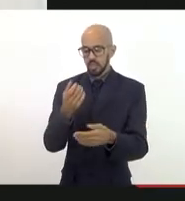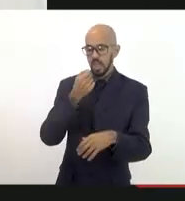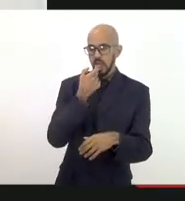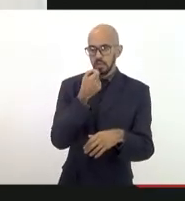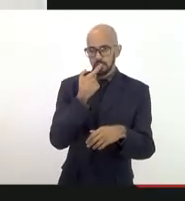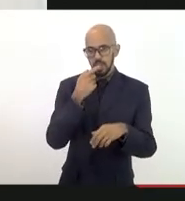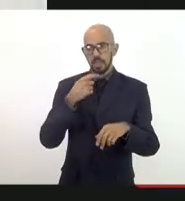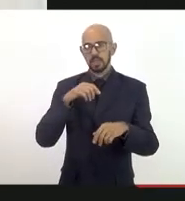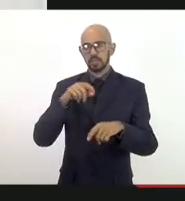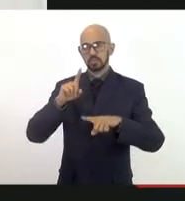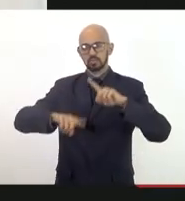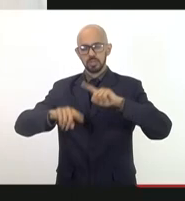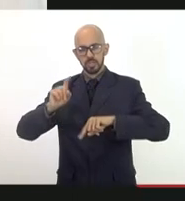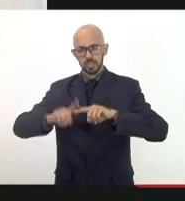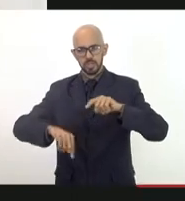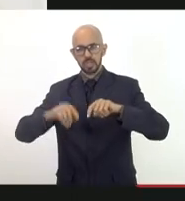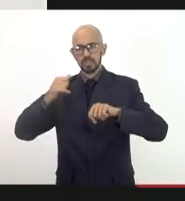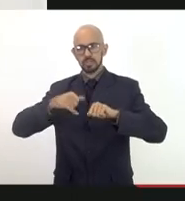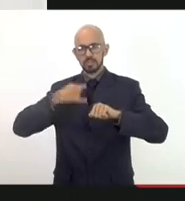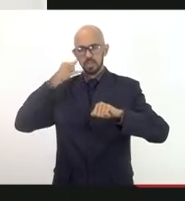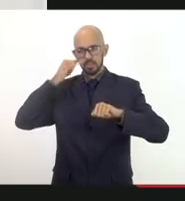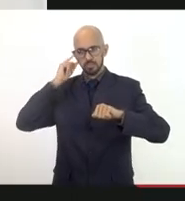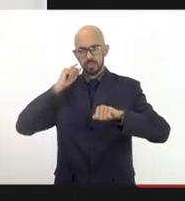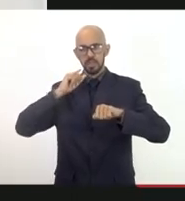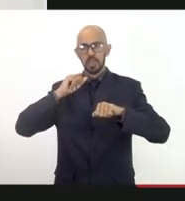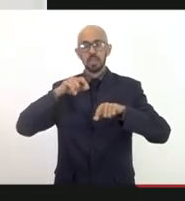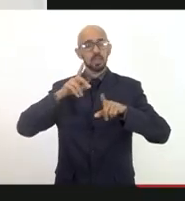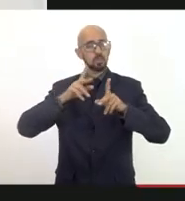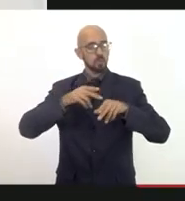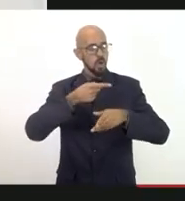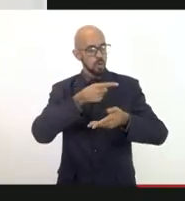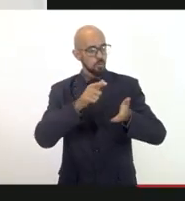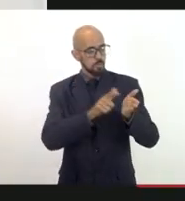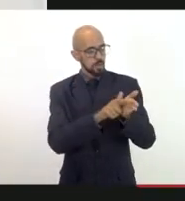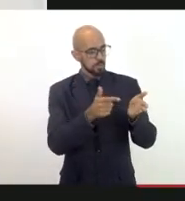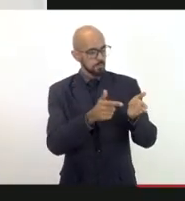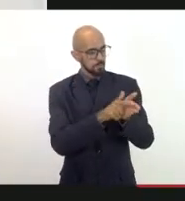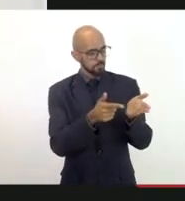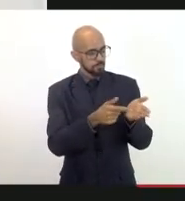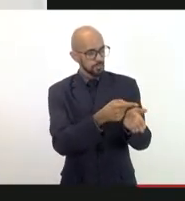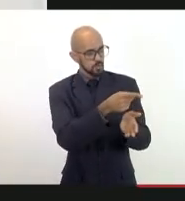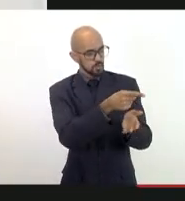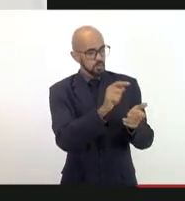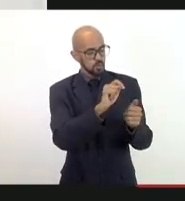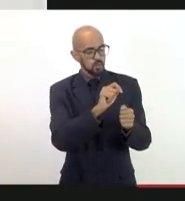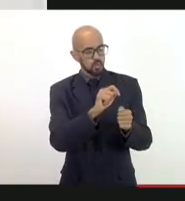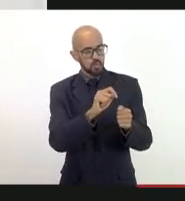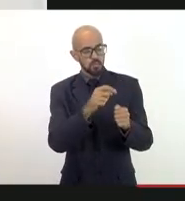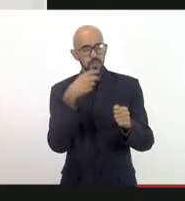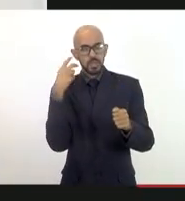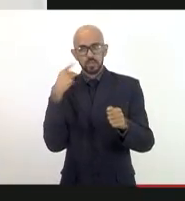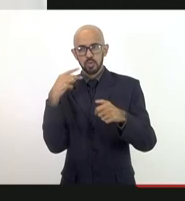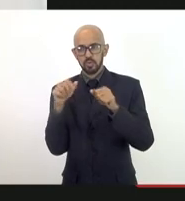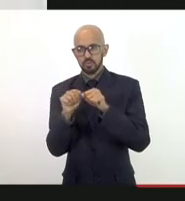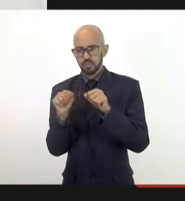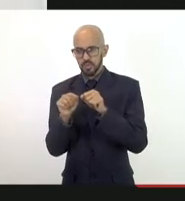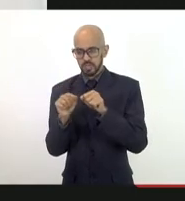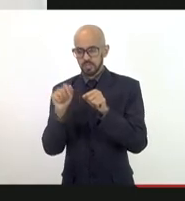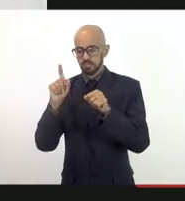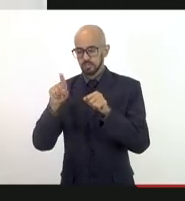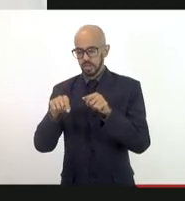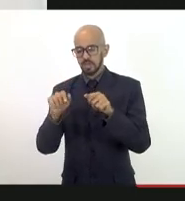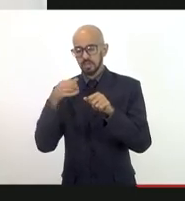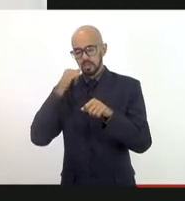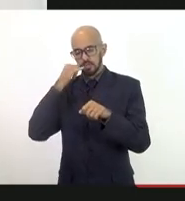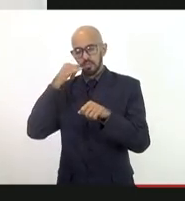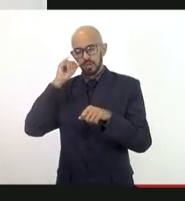insumos, prevenir, diagnosticar os casos, a cartilha, como o vereador Paulo Pinheiro trouxe aqui, essa é a forma mais eficaz de evitar novas infecções.